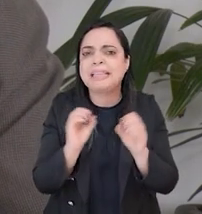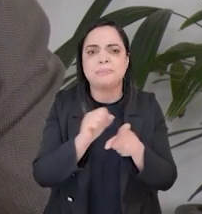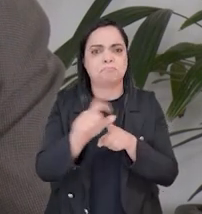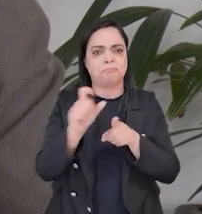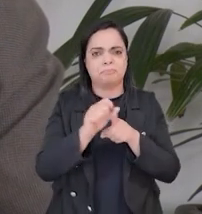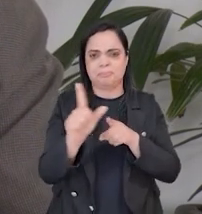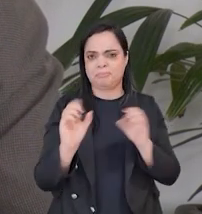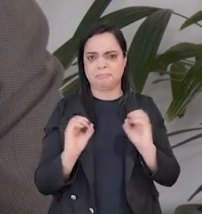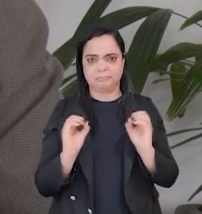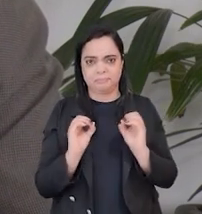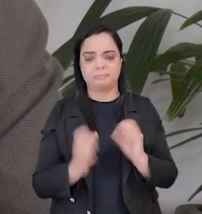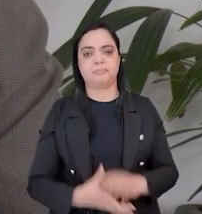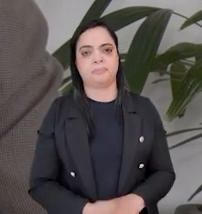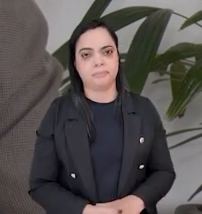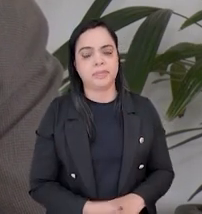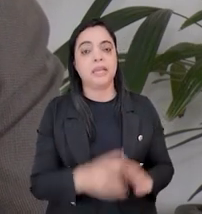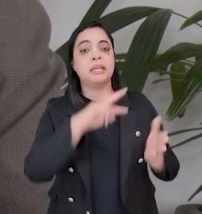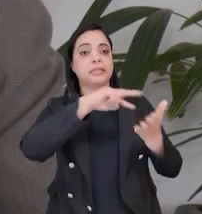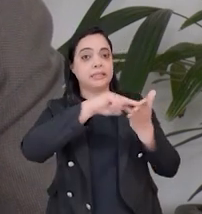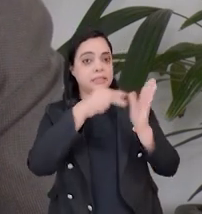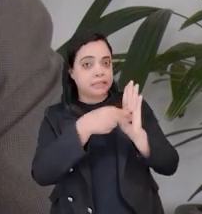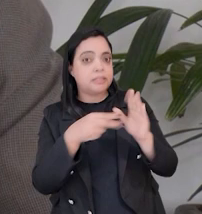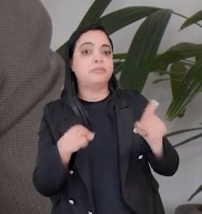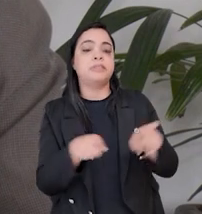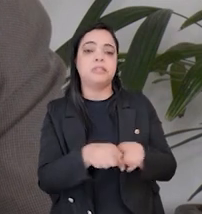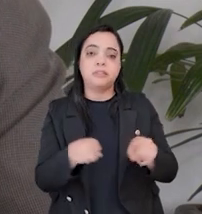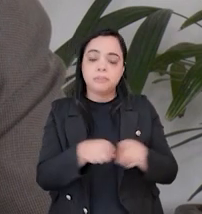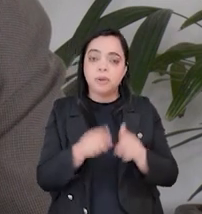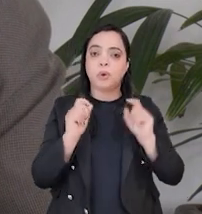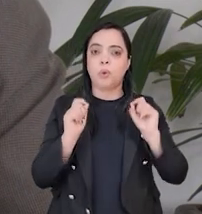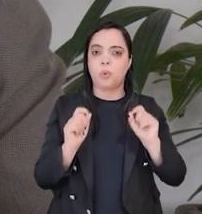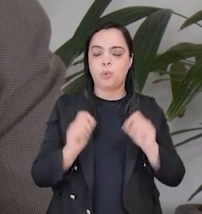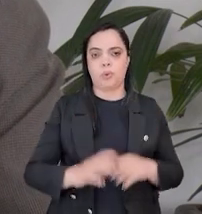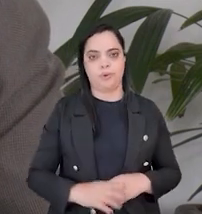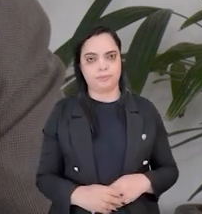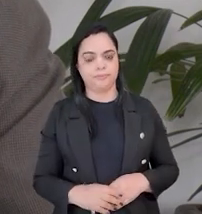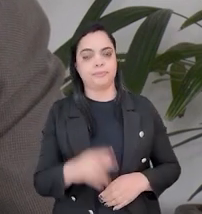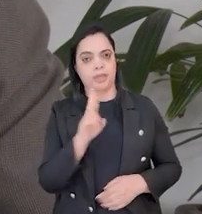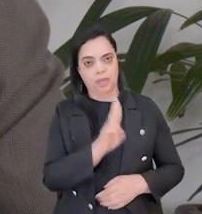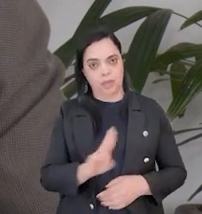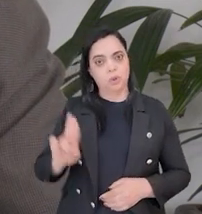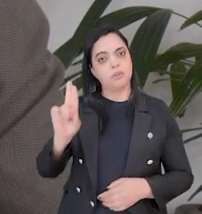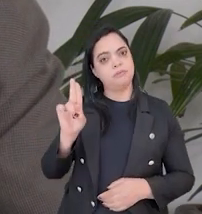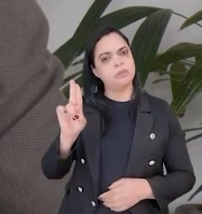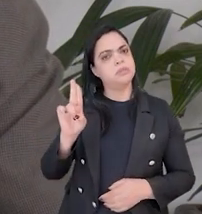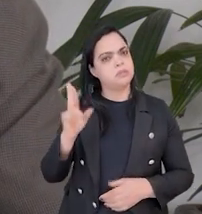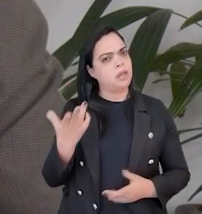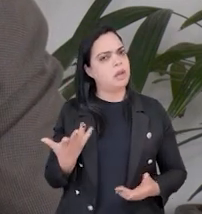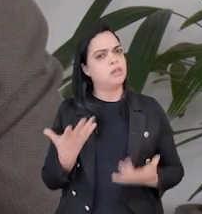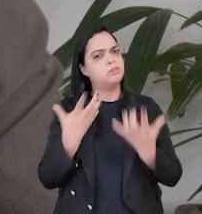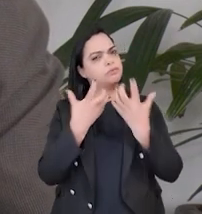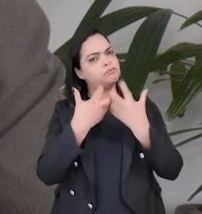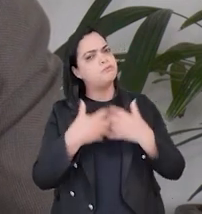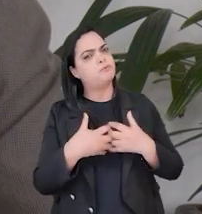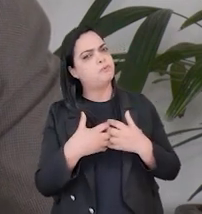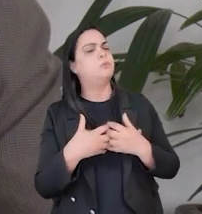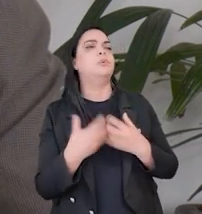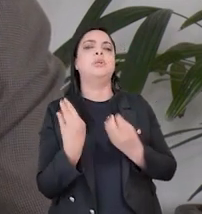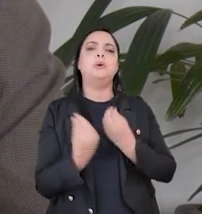nenhuma mensalidade significa também que a manutenção dessa Universidade